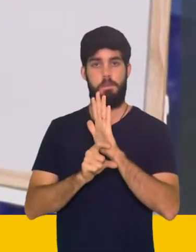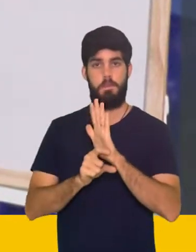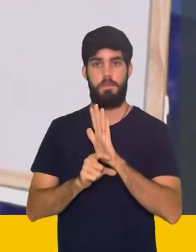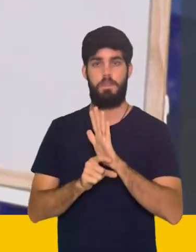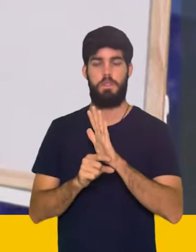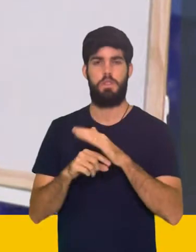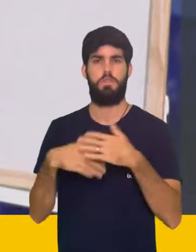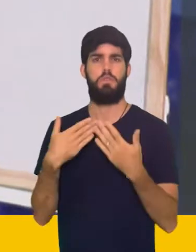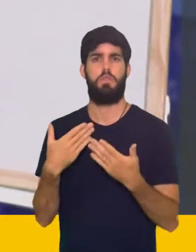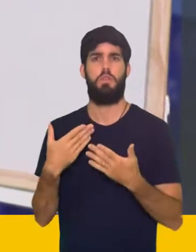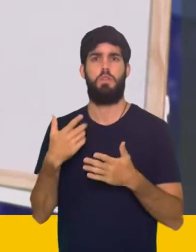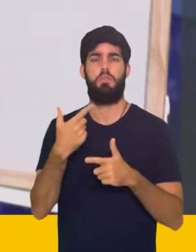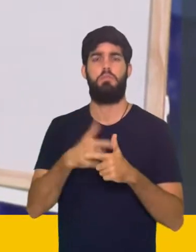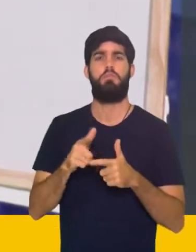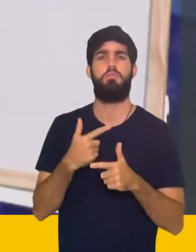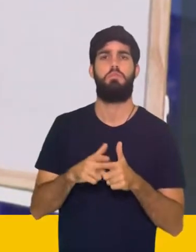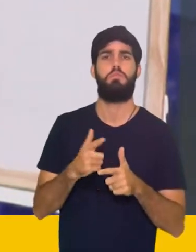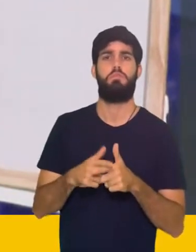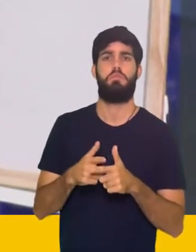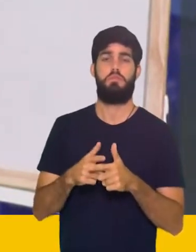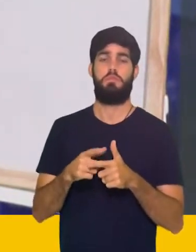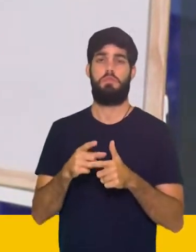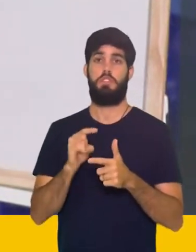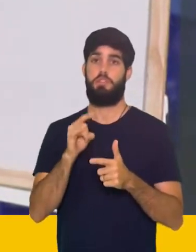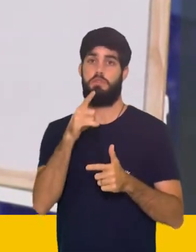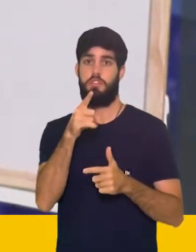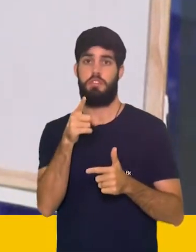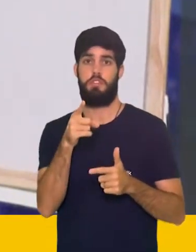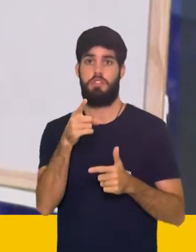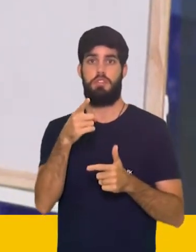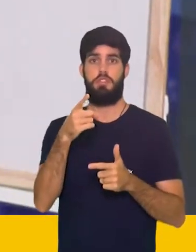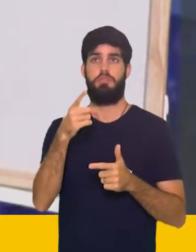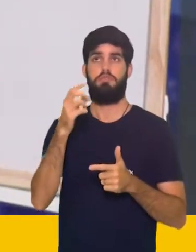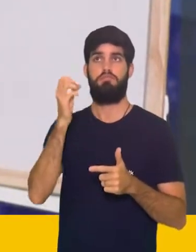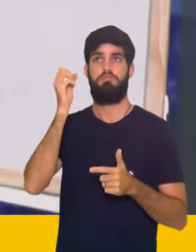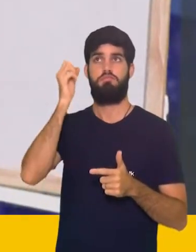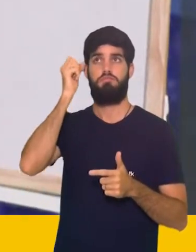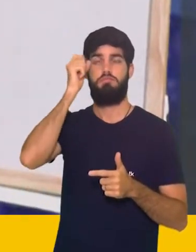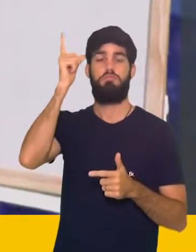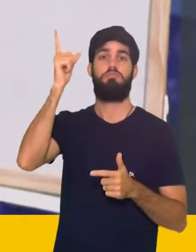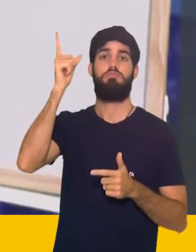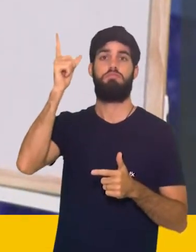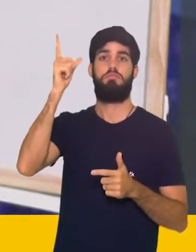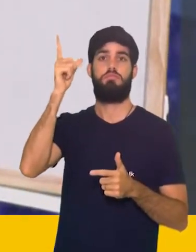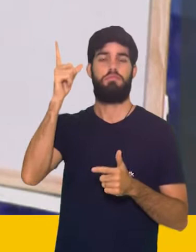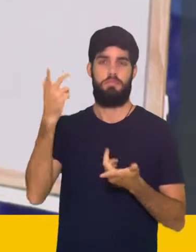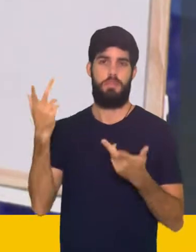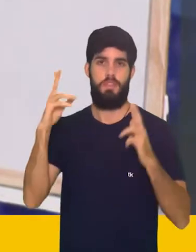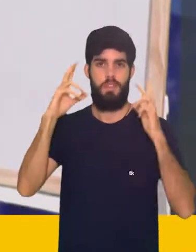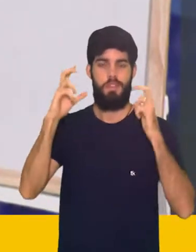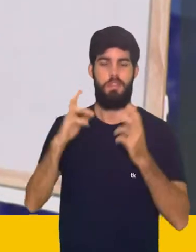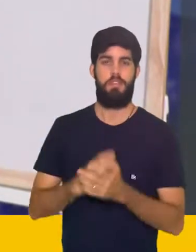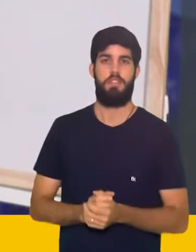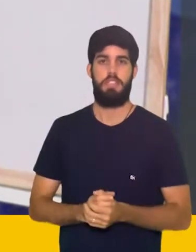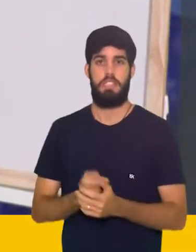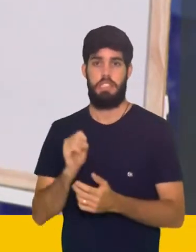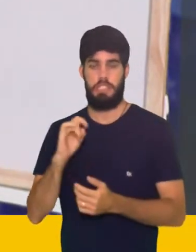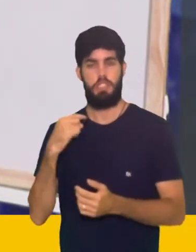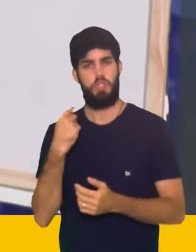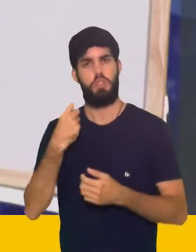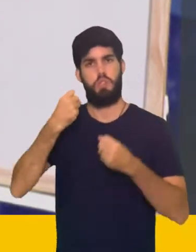de solucionar quando foi você que levantou a tese? Quando a gente sabe falar de um assunto, a gente sabe